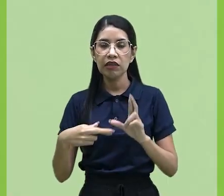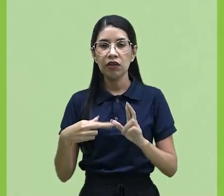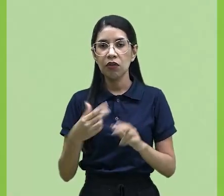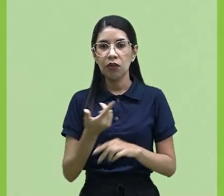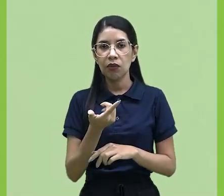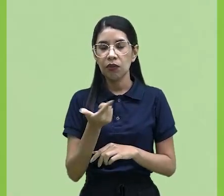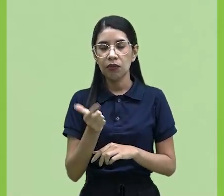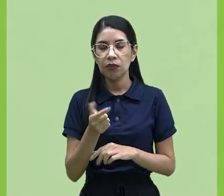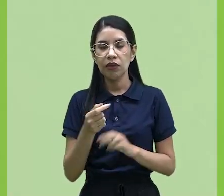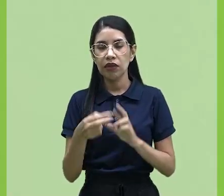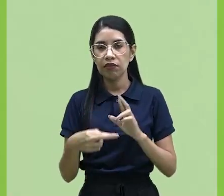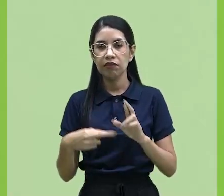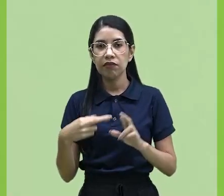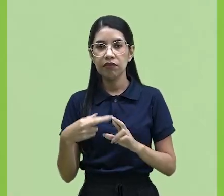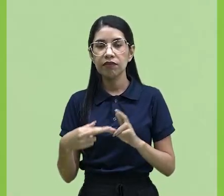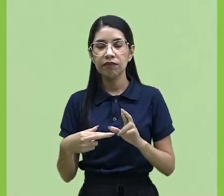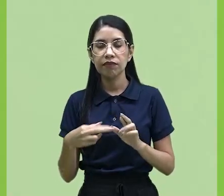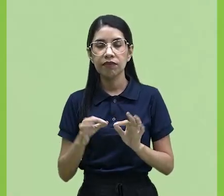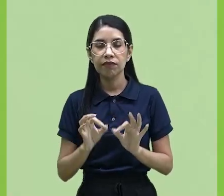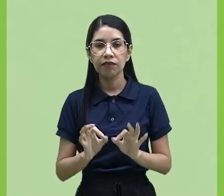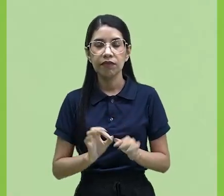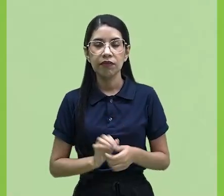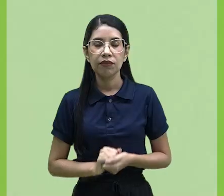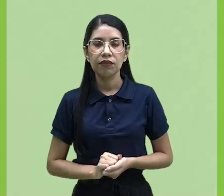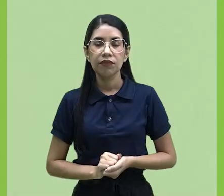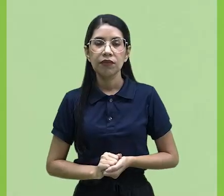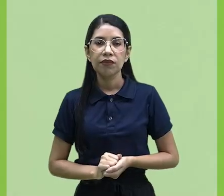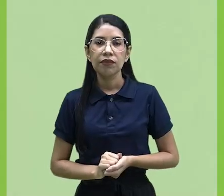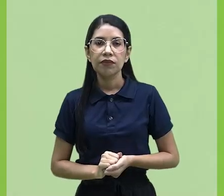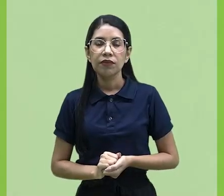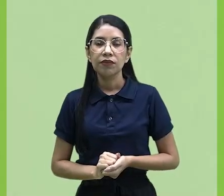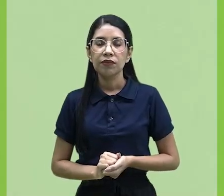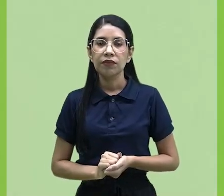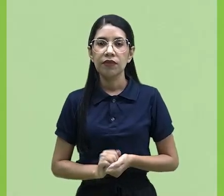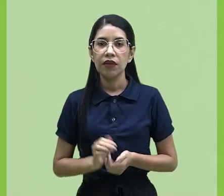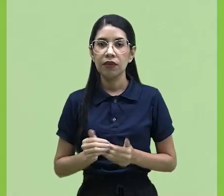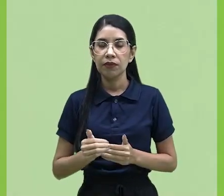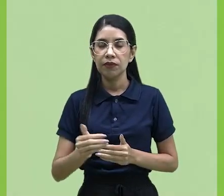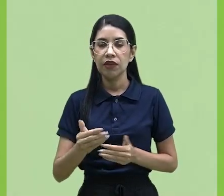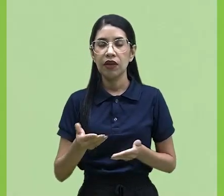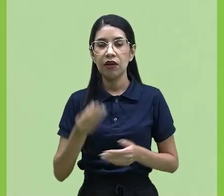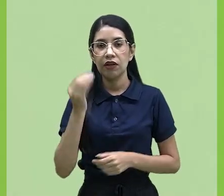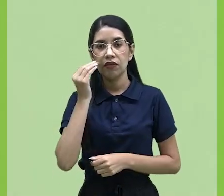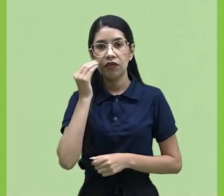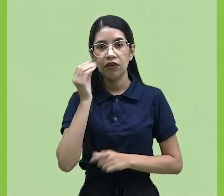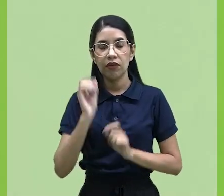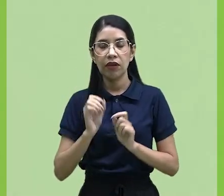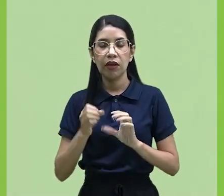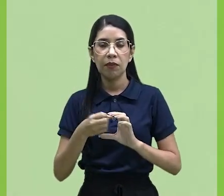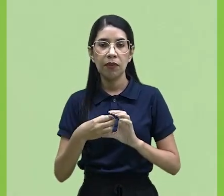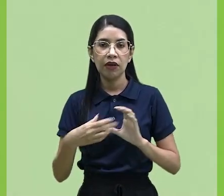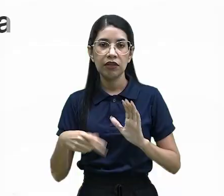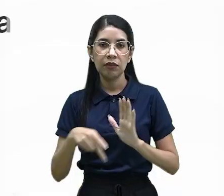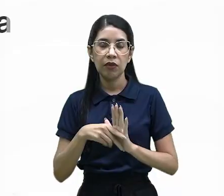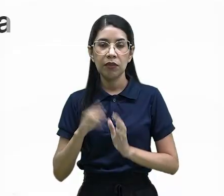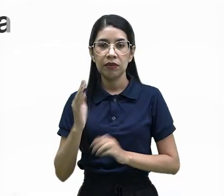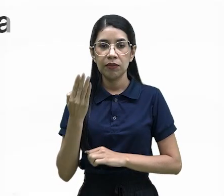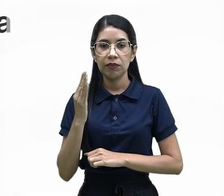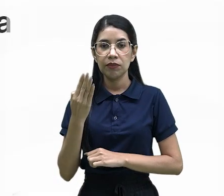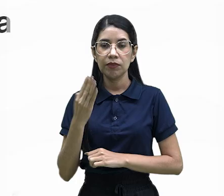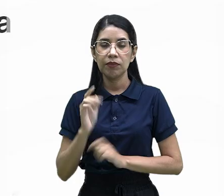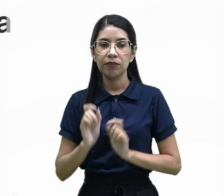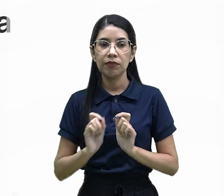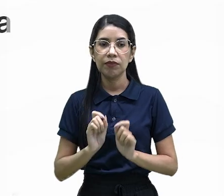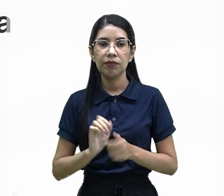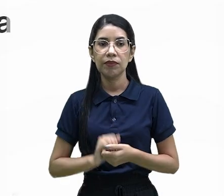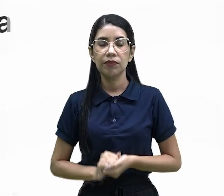dificilmente sofrem com processos reacionais, tá bom? Bora continuar e agora a gente vai falar de propriedades biológicas. Olha que